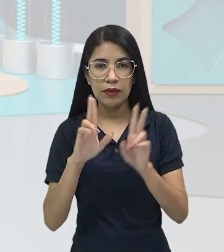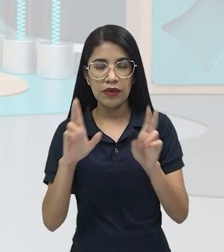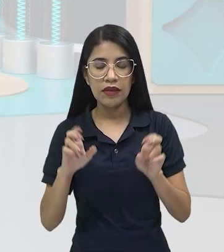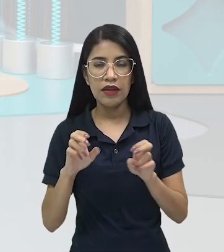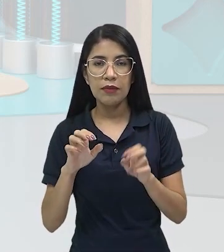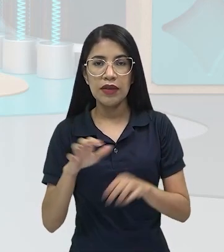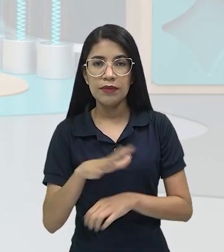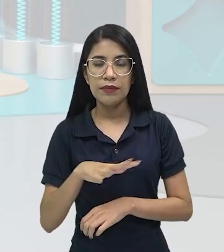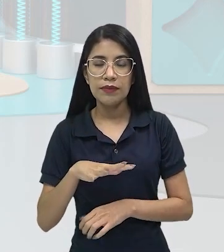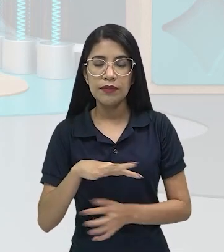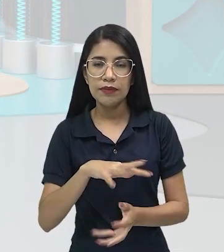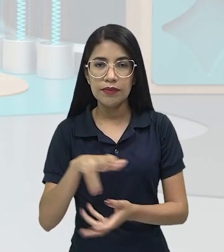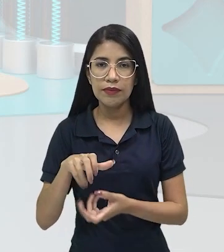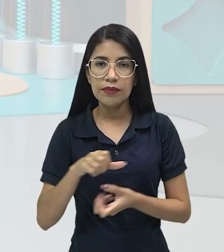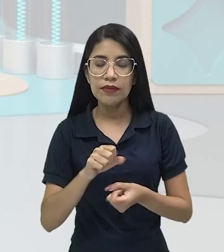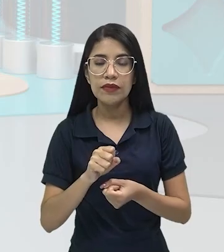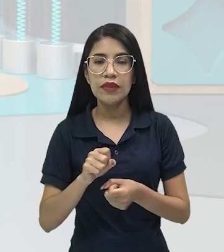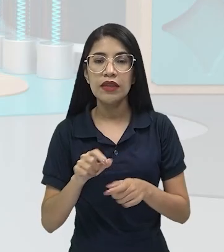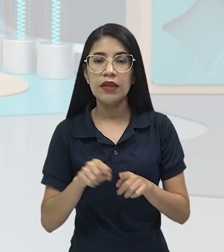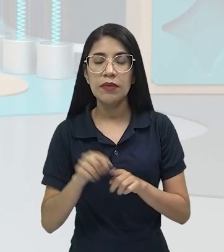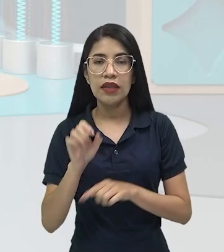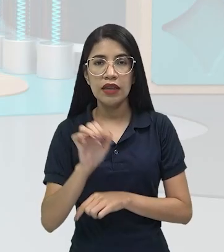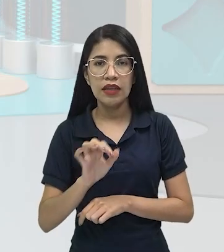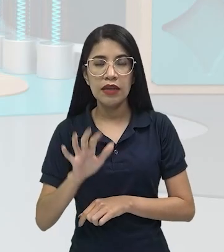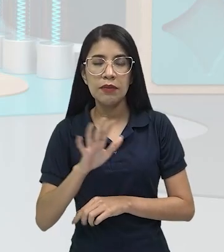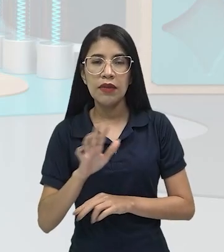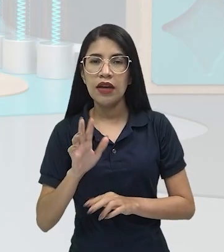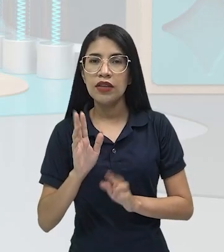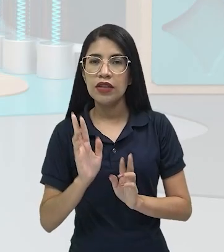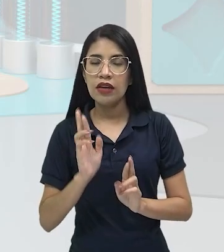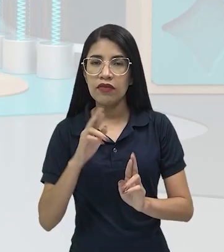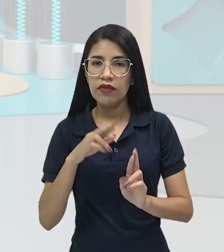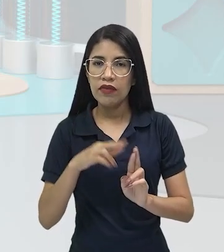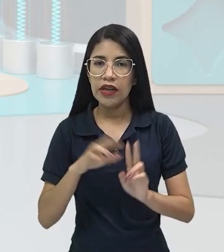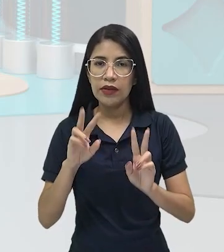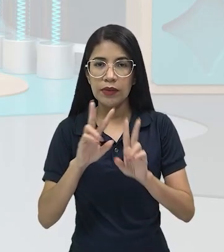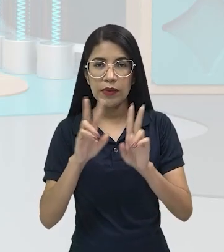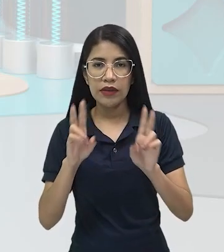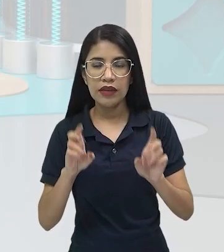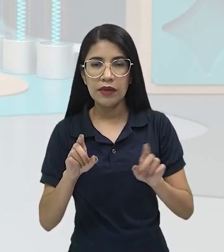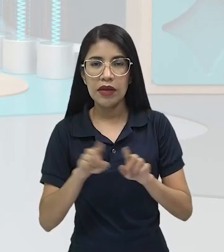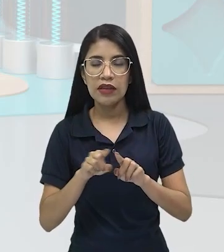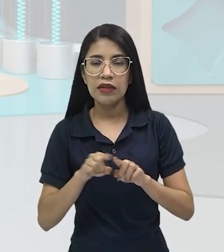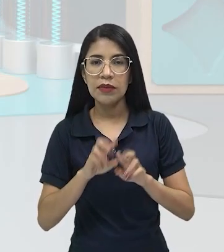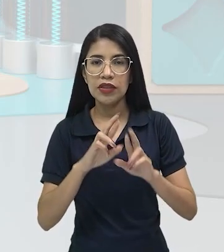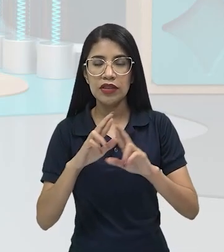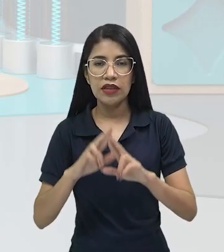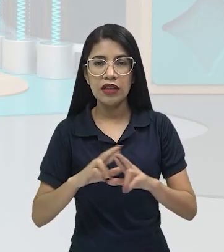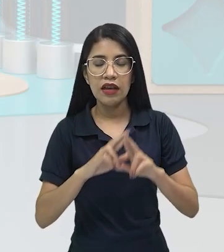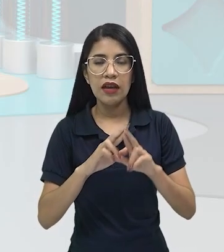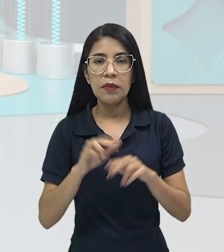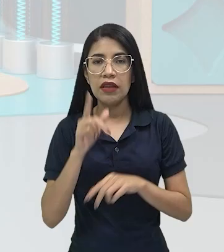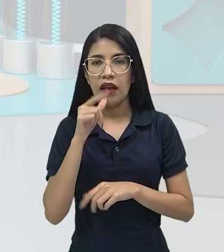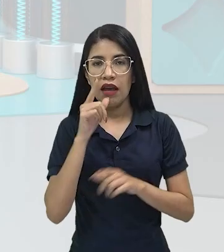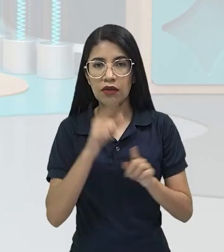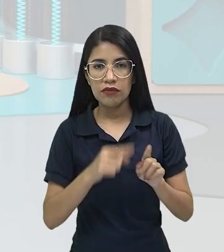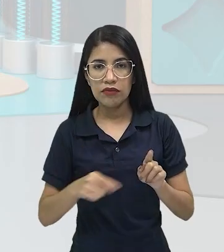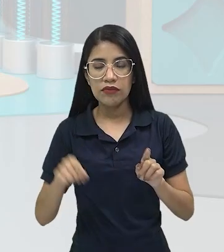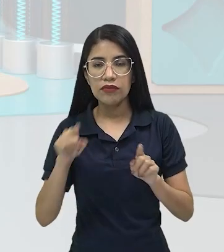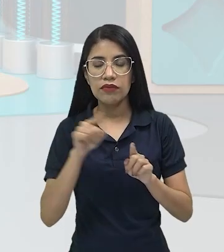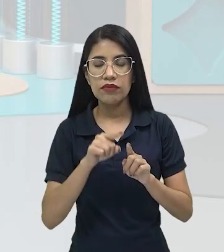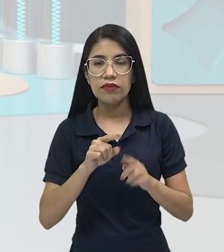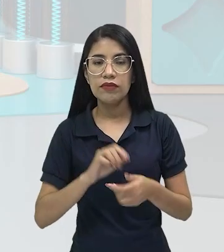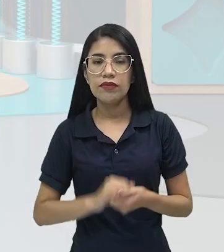conscientização. Então a gente tem as imagens aí também temáticas, falando sobre reciclagem, sobre o ciclo da água e por aí vai. Na